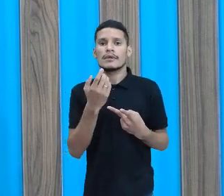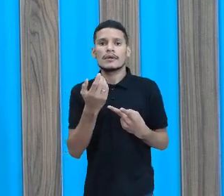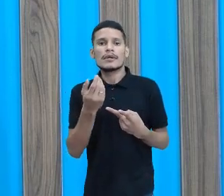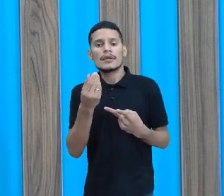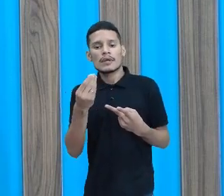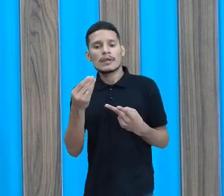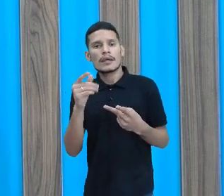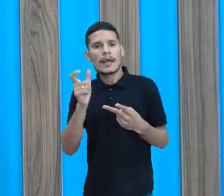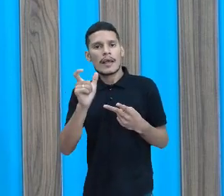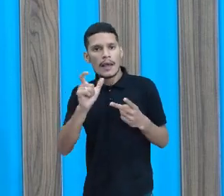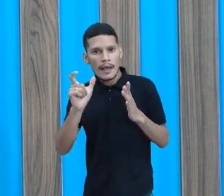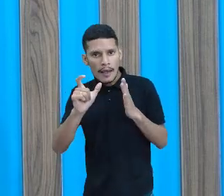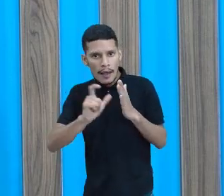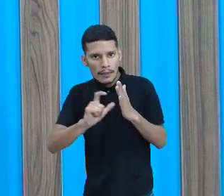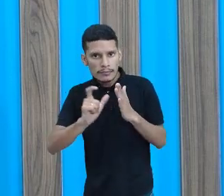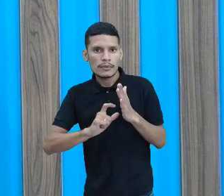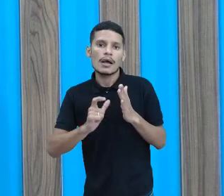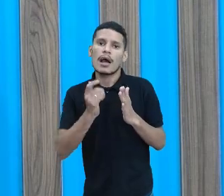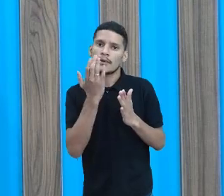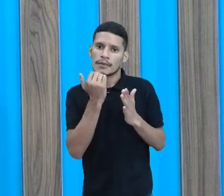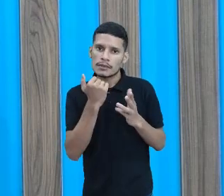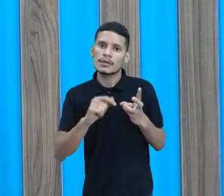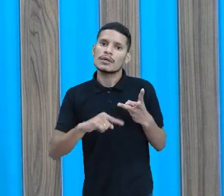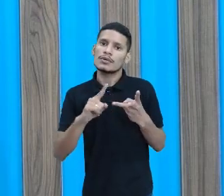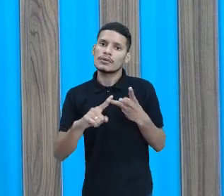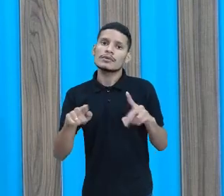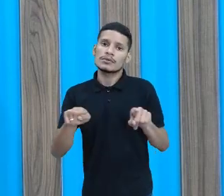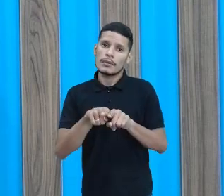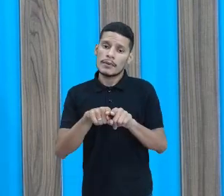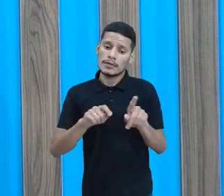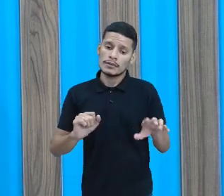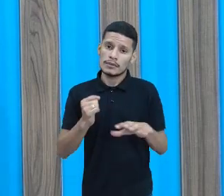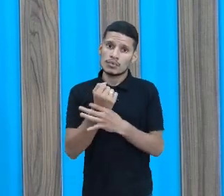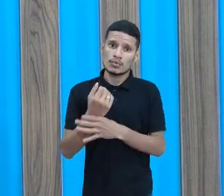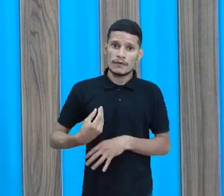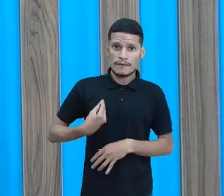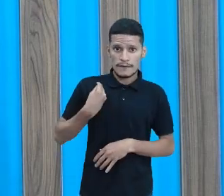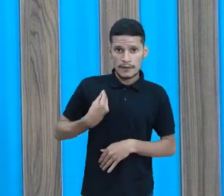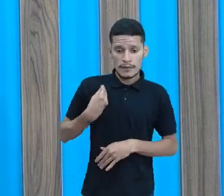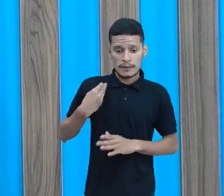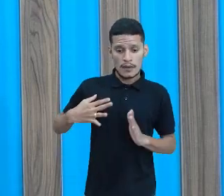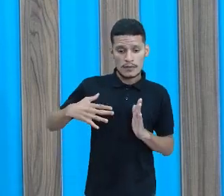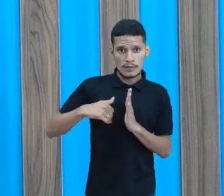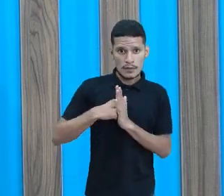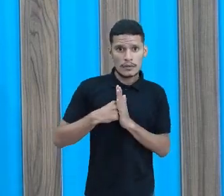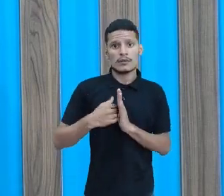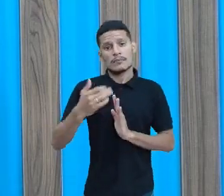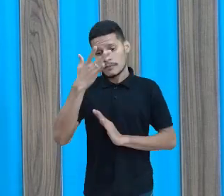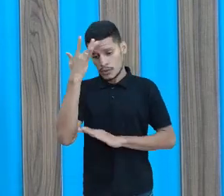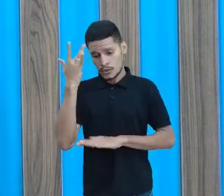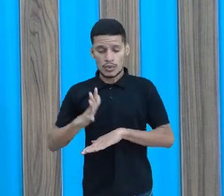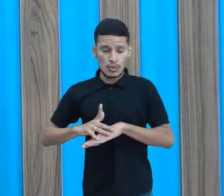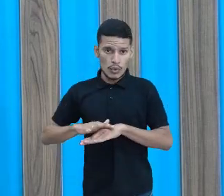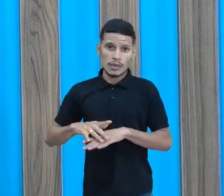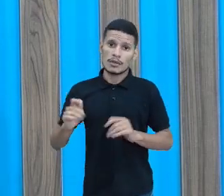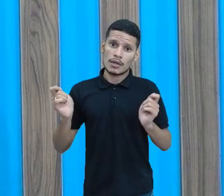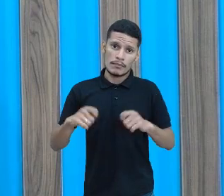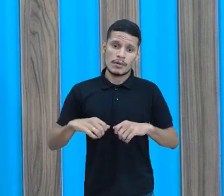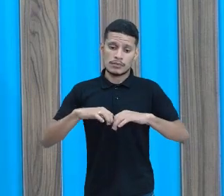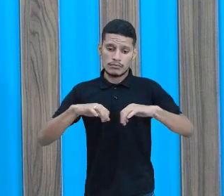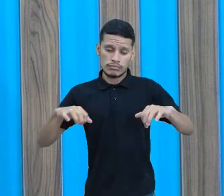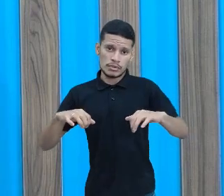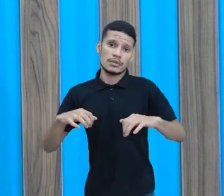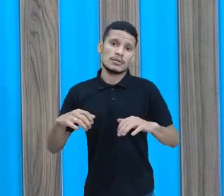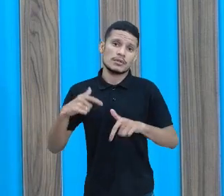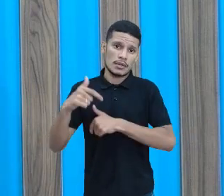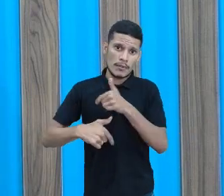alimentação, um seguro caso o sujeito sofra um acidente ou fique doente para poder se afastar do trabalho. Então, quem